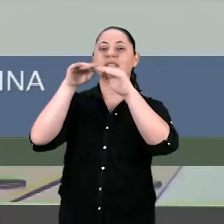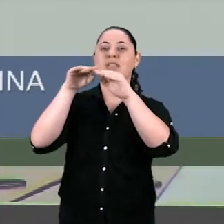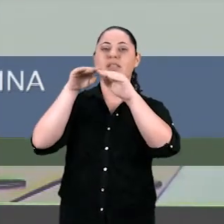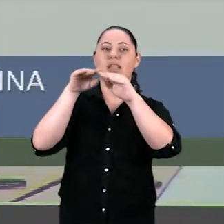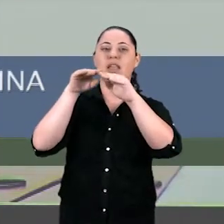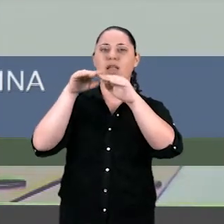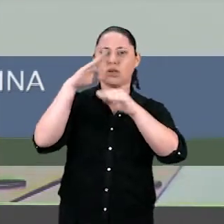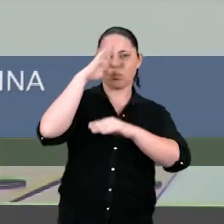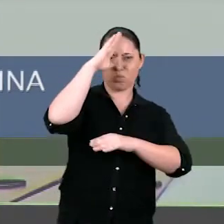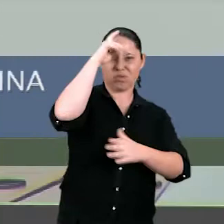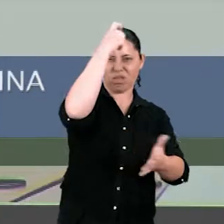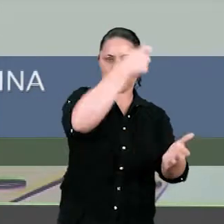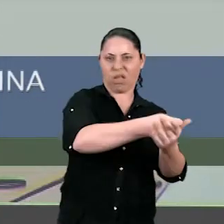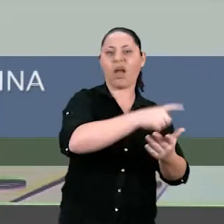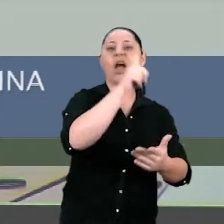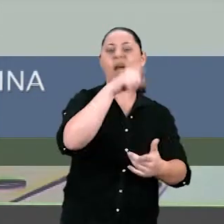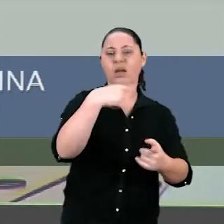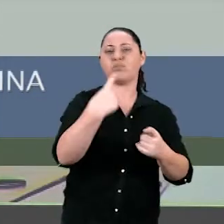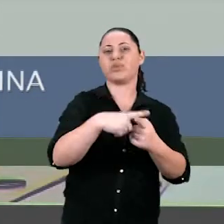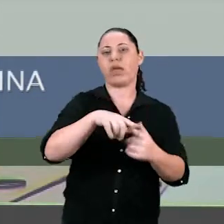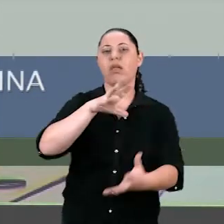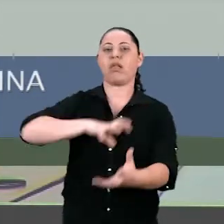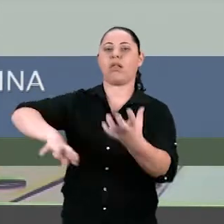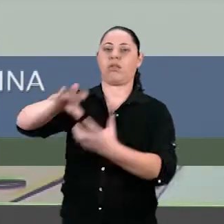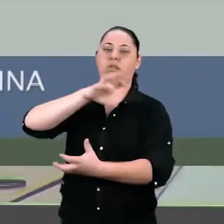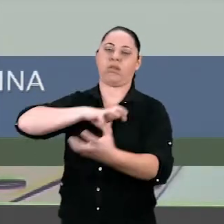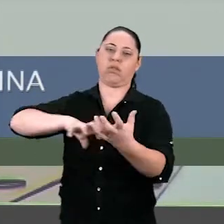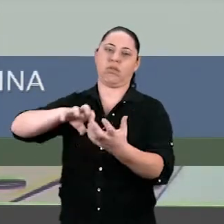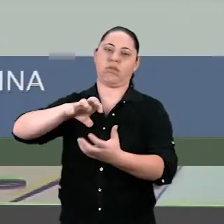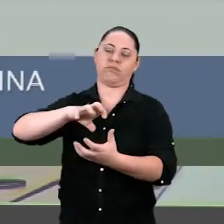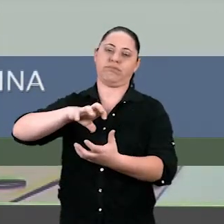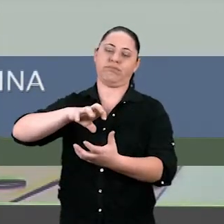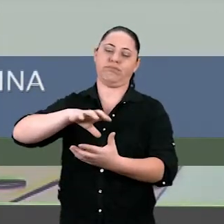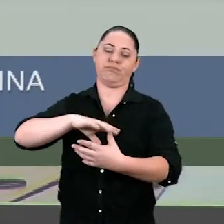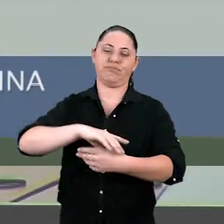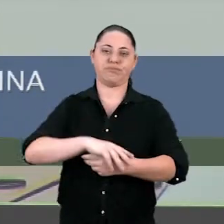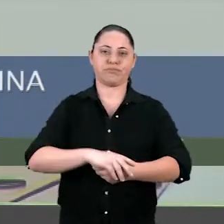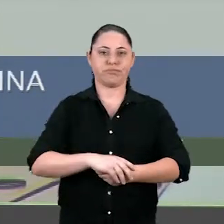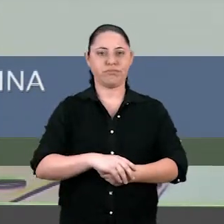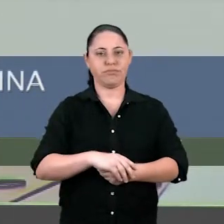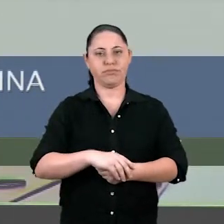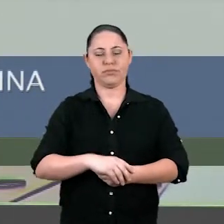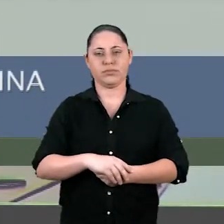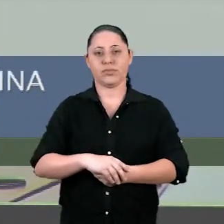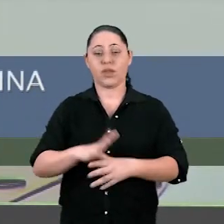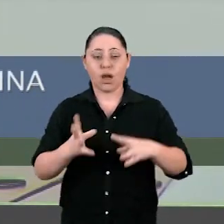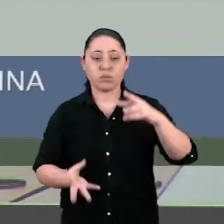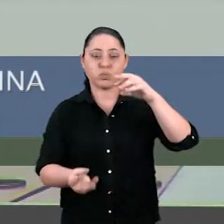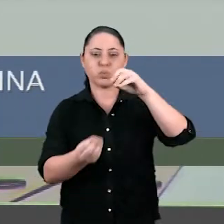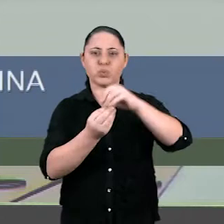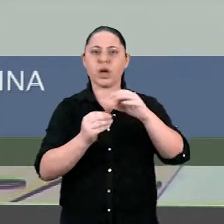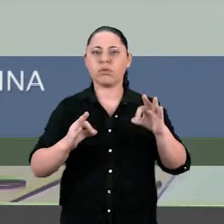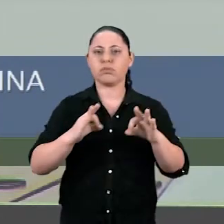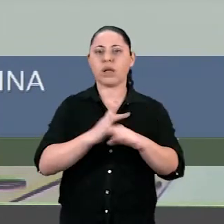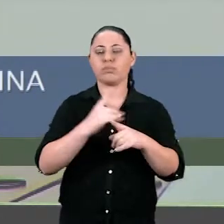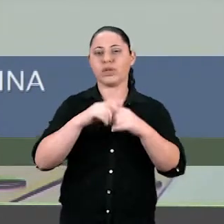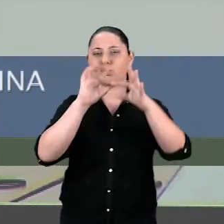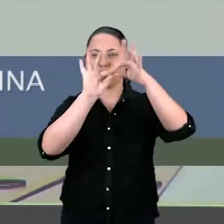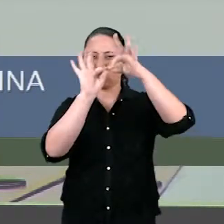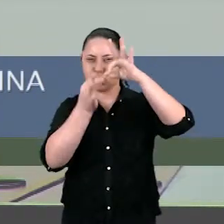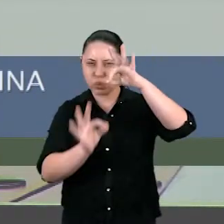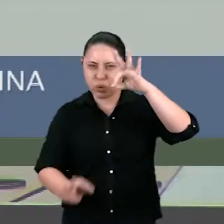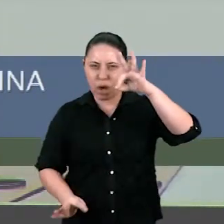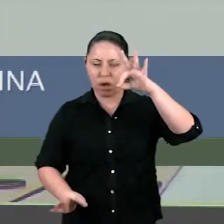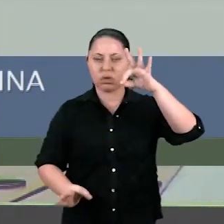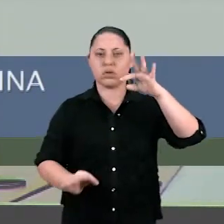das crises democráticas. Para concluir, e aqui, essa é uma discussão muito grande, né? Há hoje em dia,